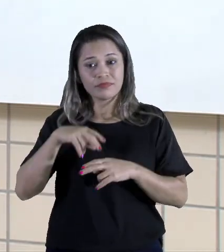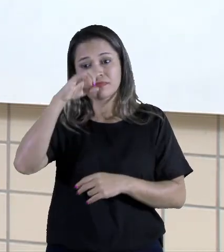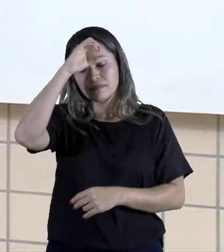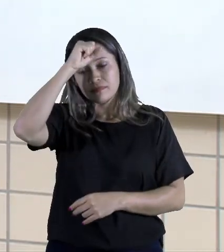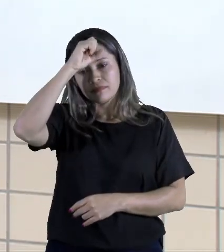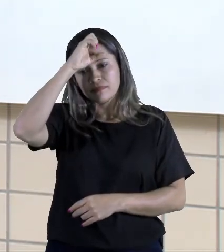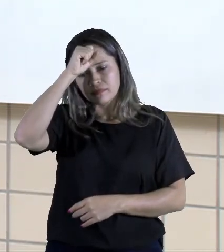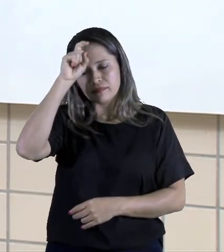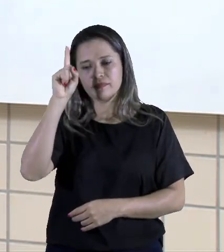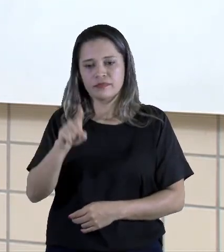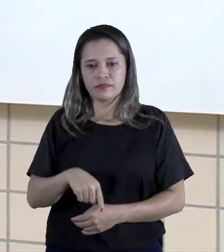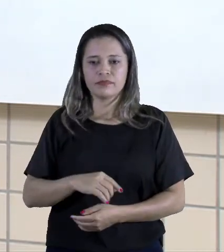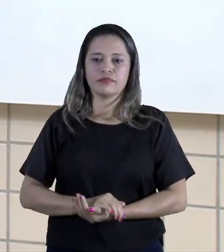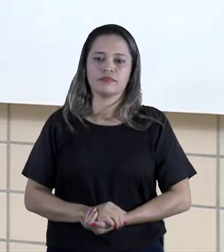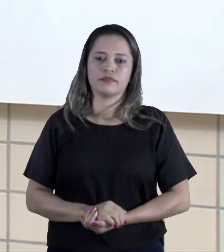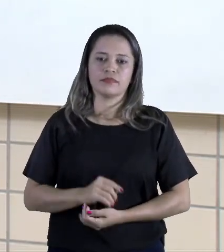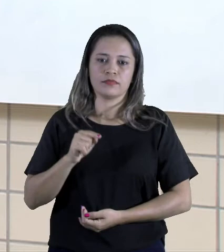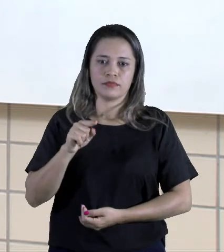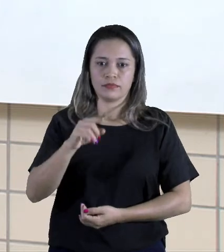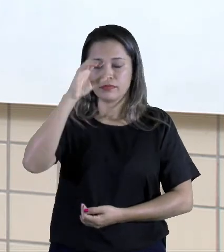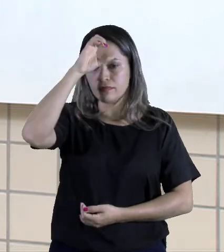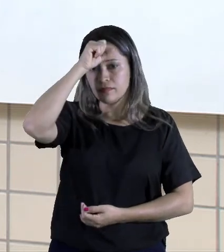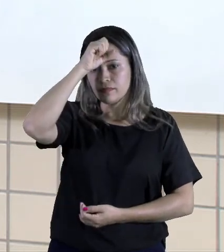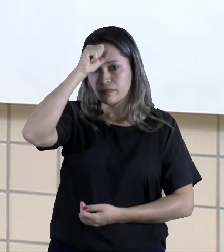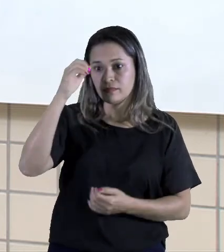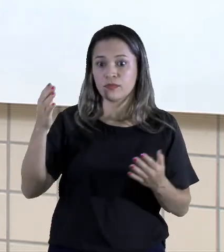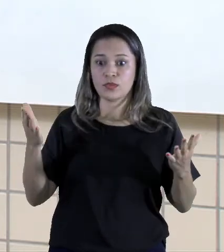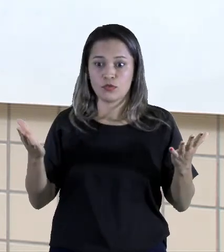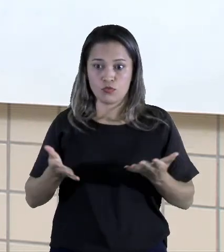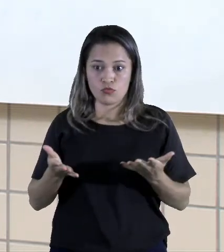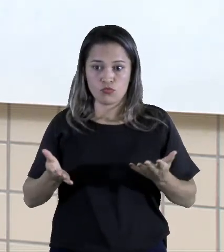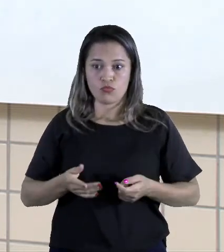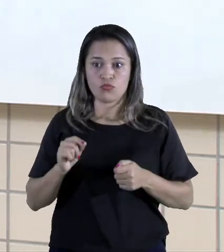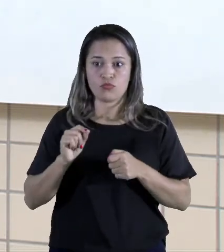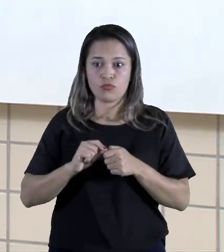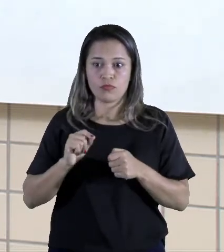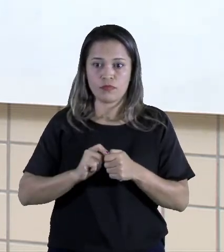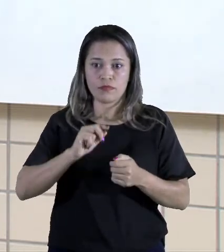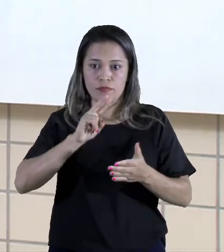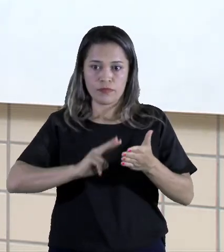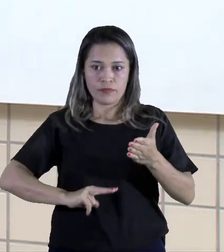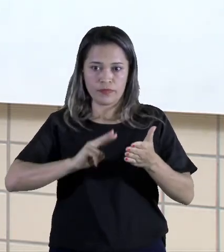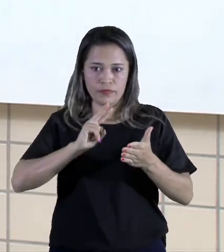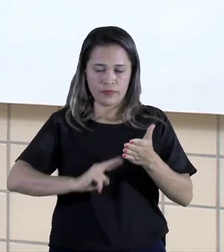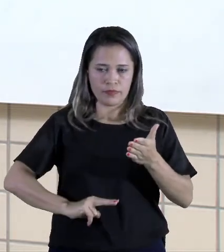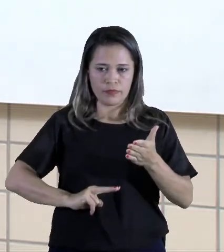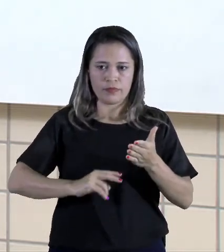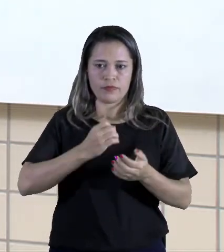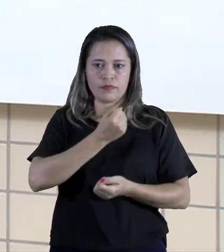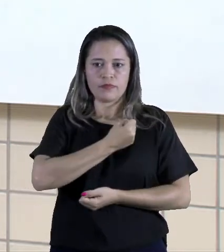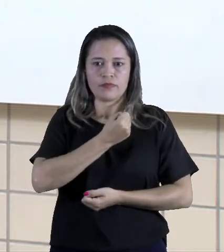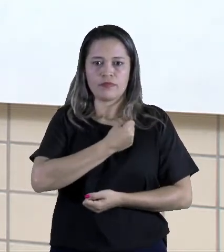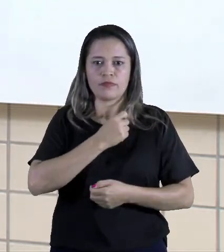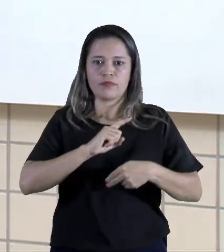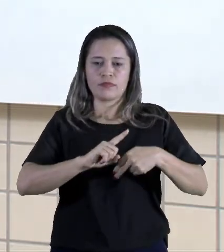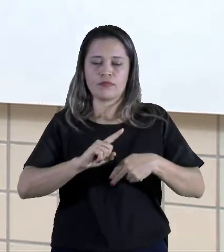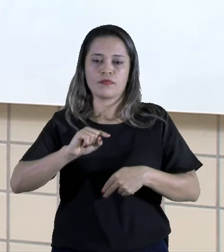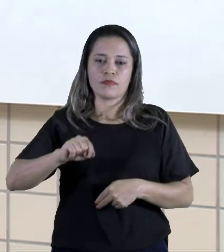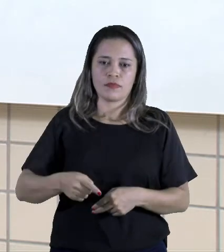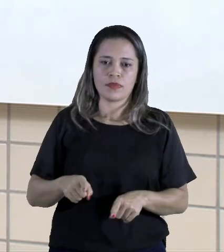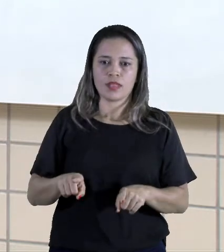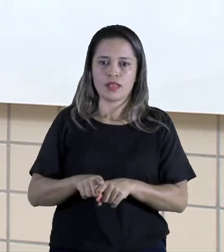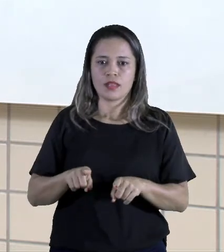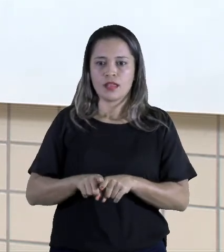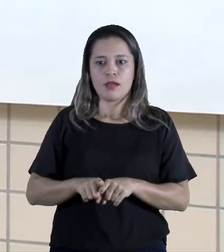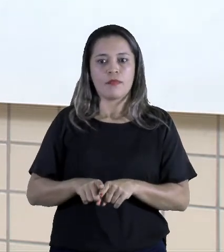sobre eles. Você aprendeu hoje a fazer a leitura desses números decimais e você aprendeu também uma